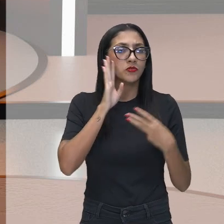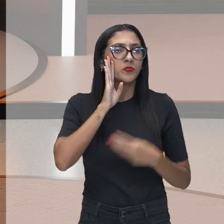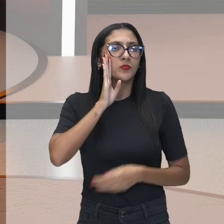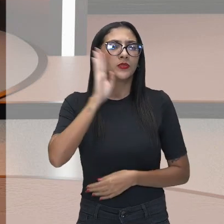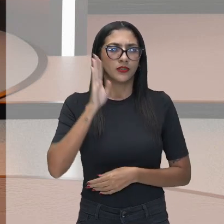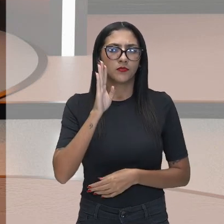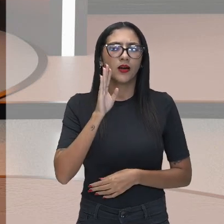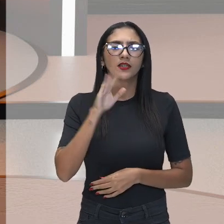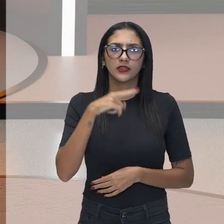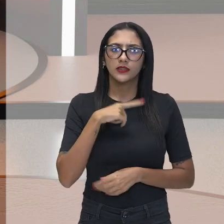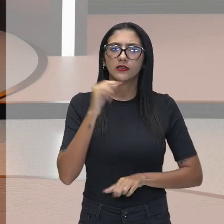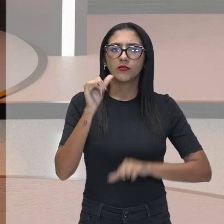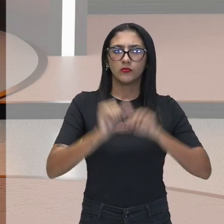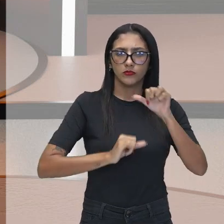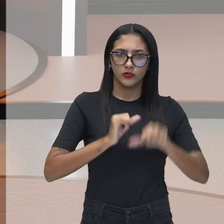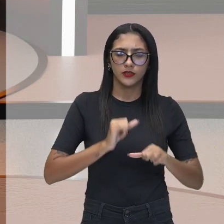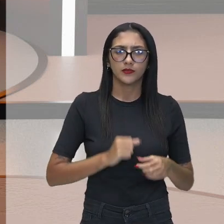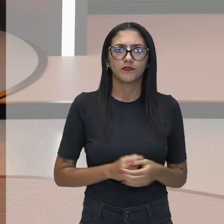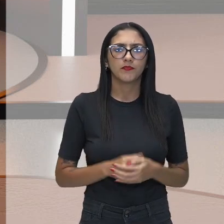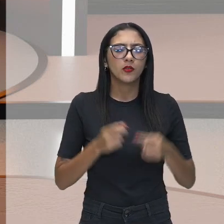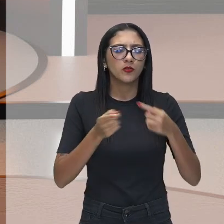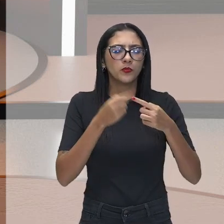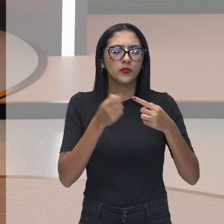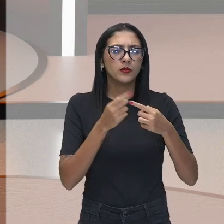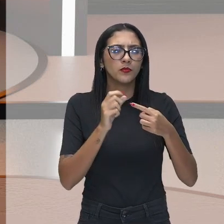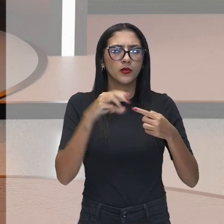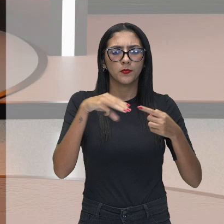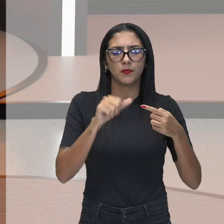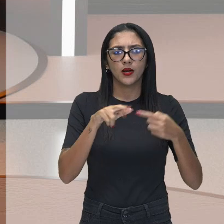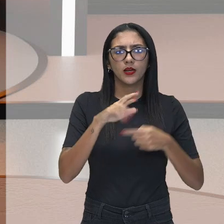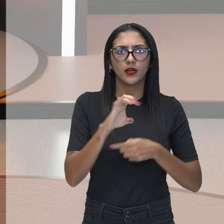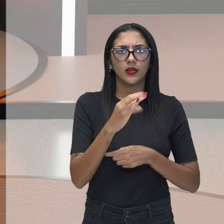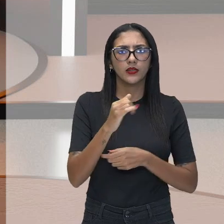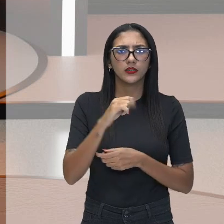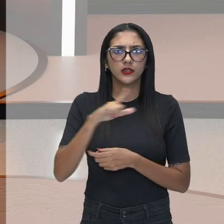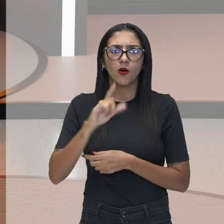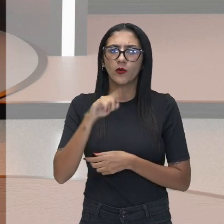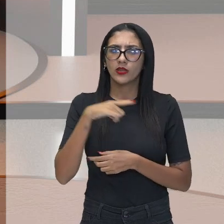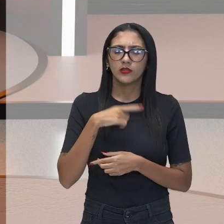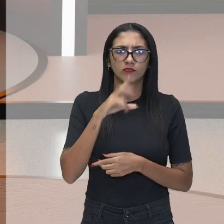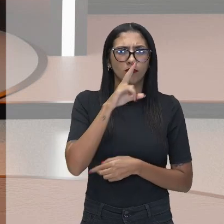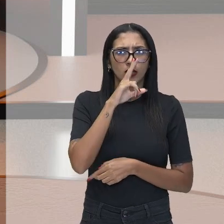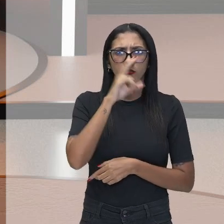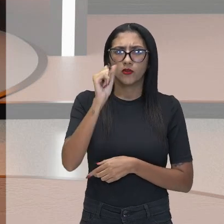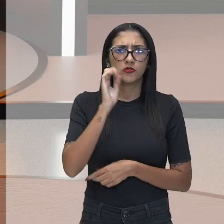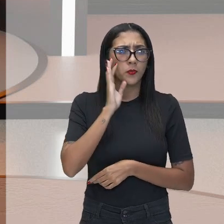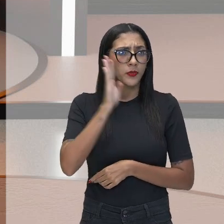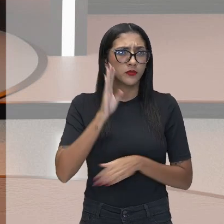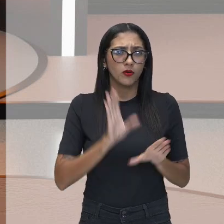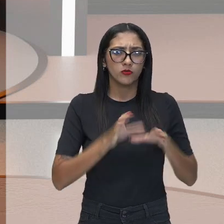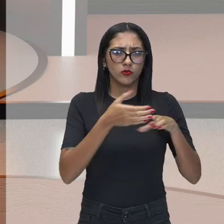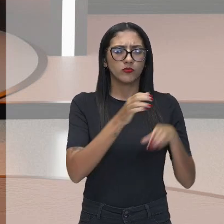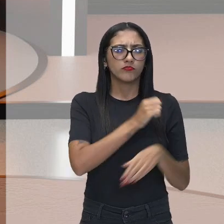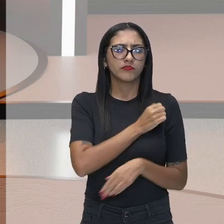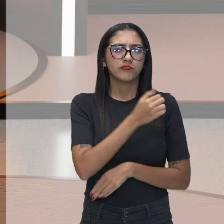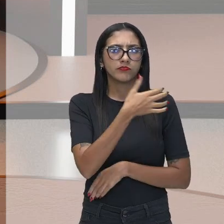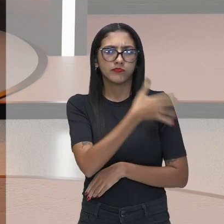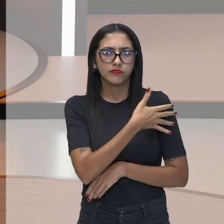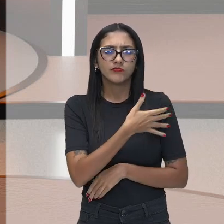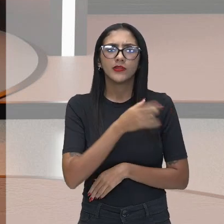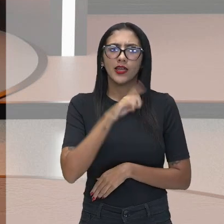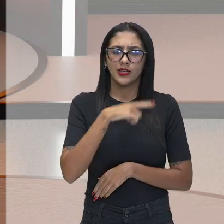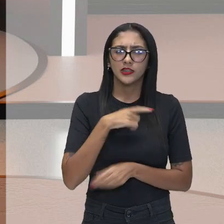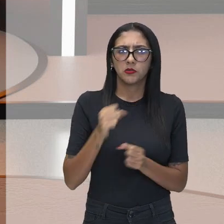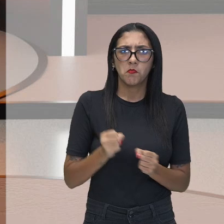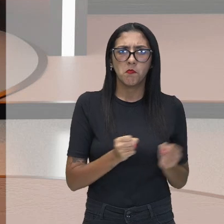quê? Porque o Marechal Deodoro da Fonseca era o cara mais forte do exército naquele momento. Era aquele que detinha mais poder.